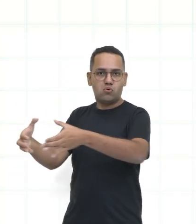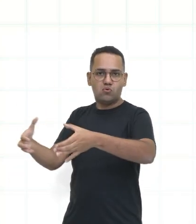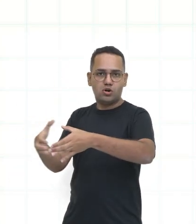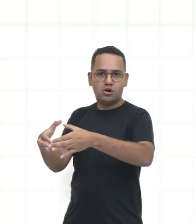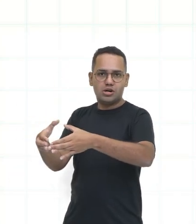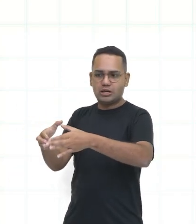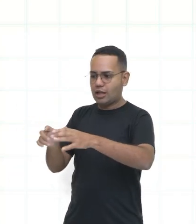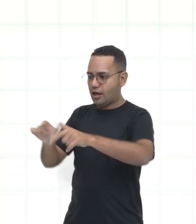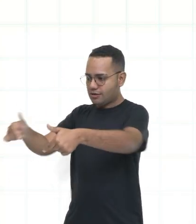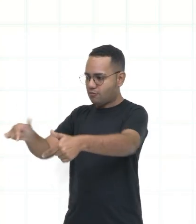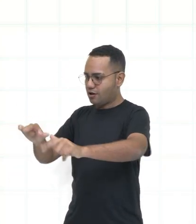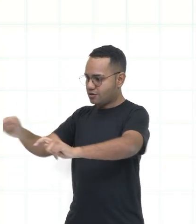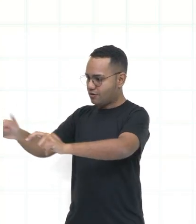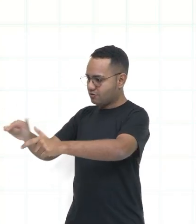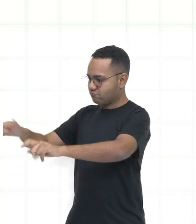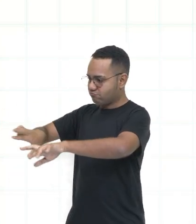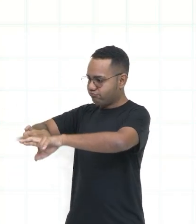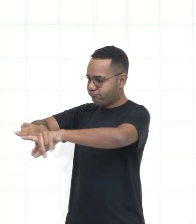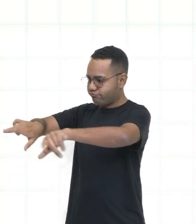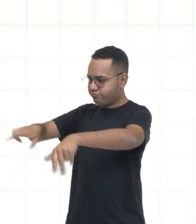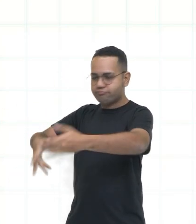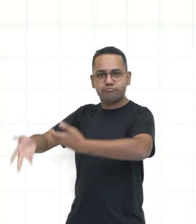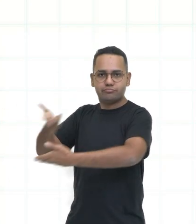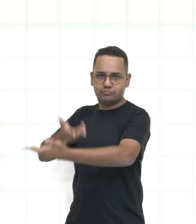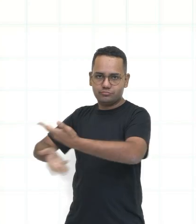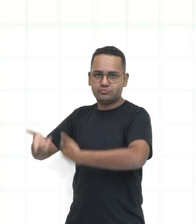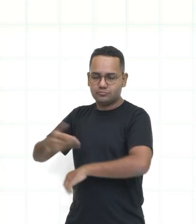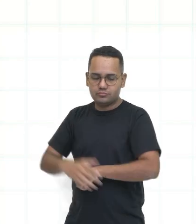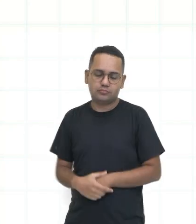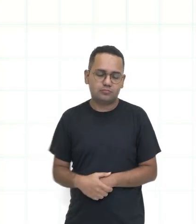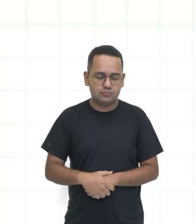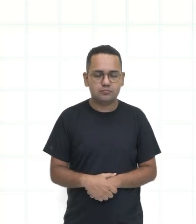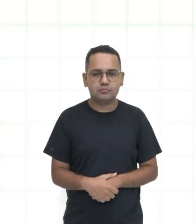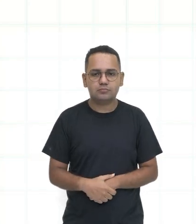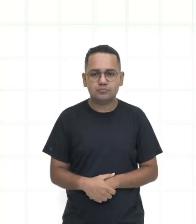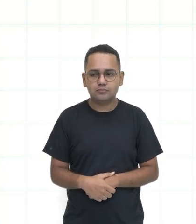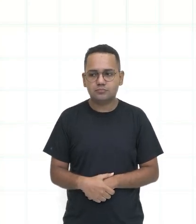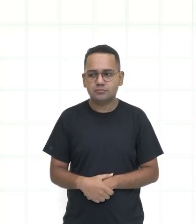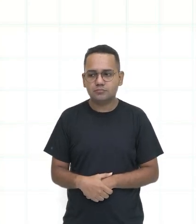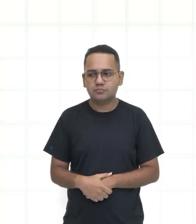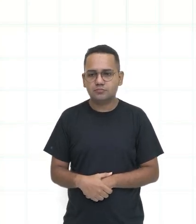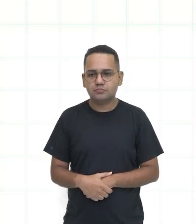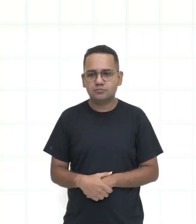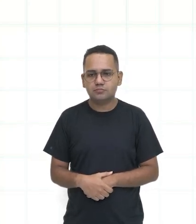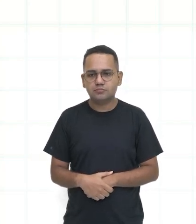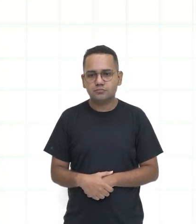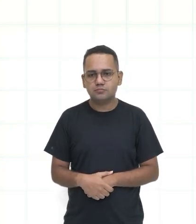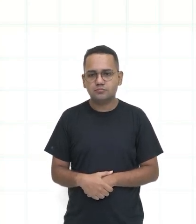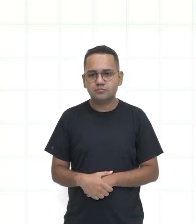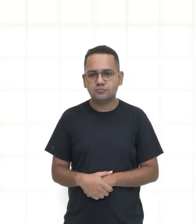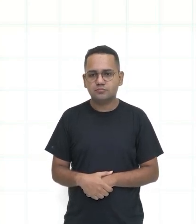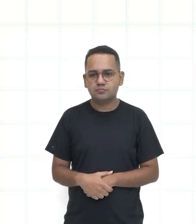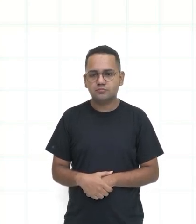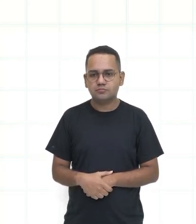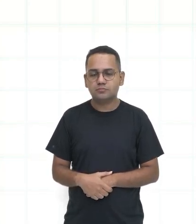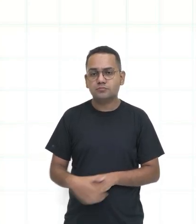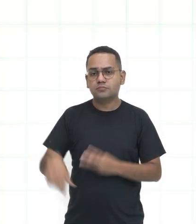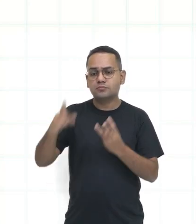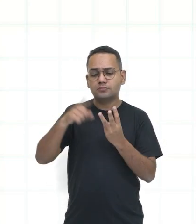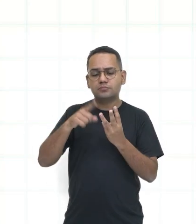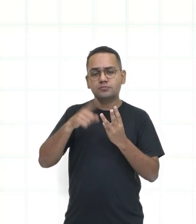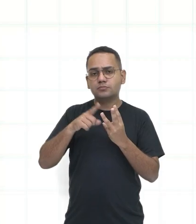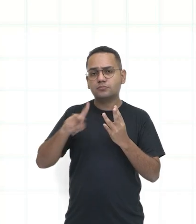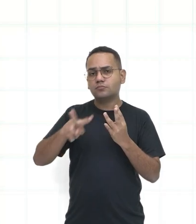duas pessoas ou mais de dois objetos, tá certo? Então, essa ideia do recíproco, eu estou falando, então,